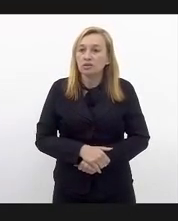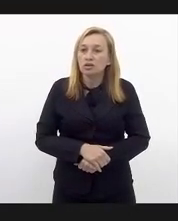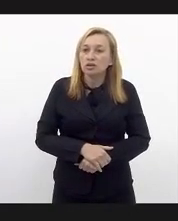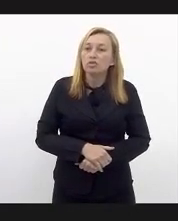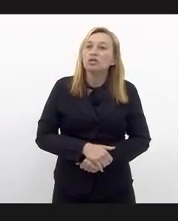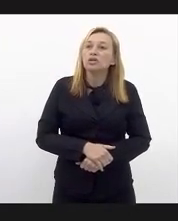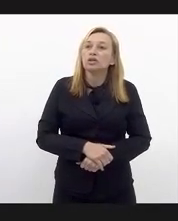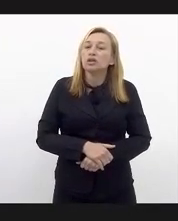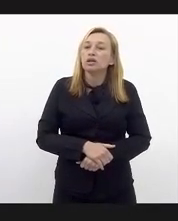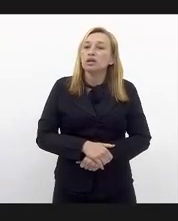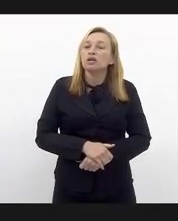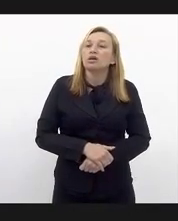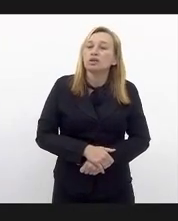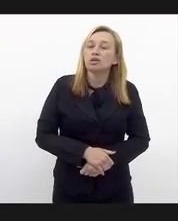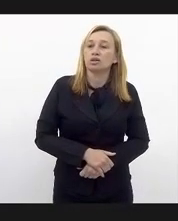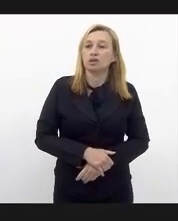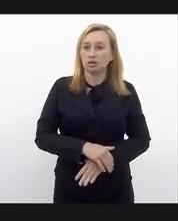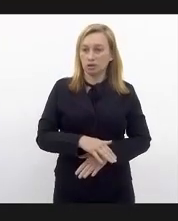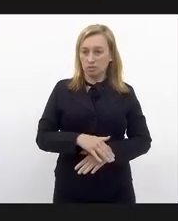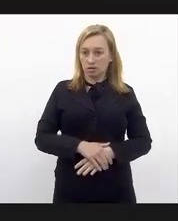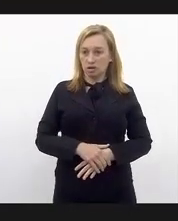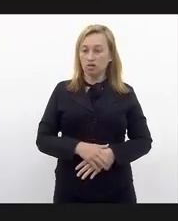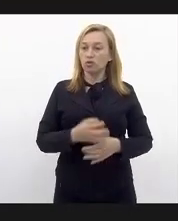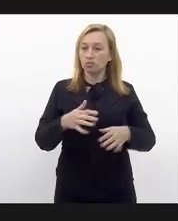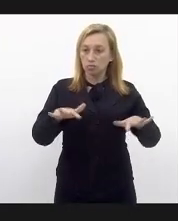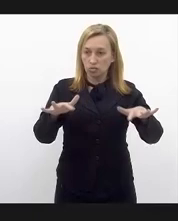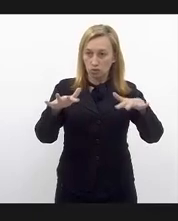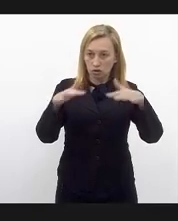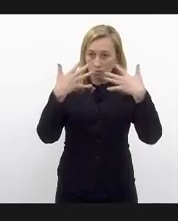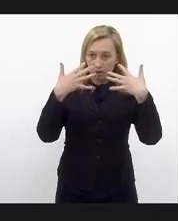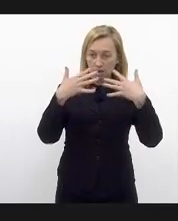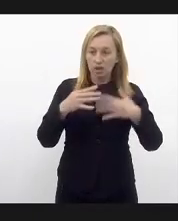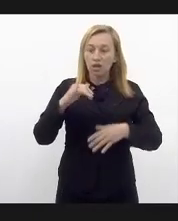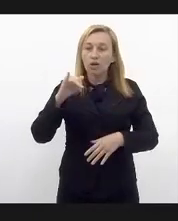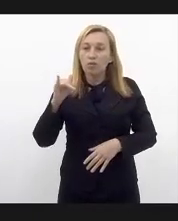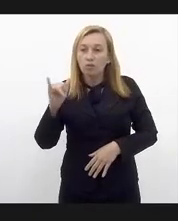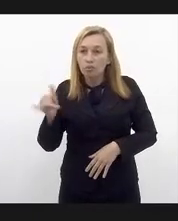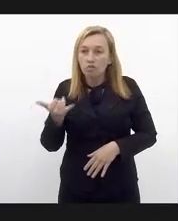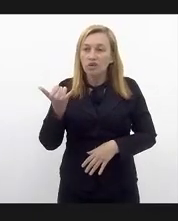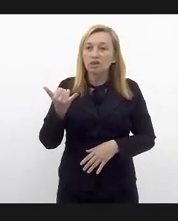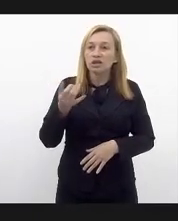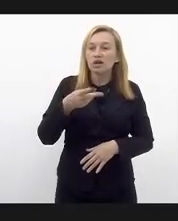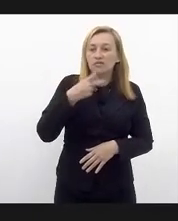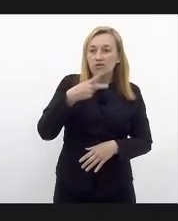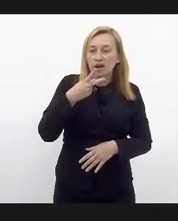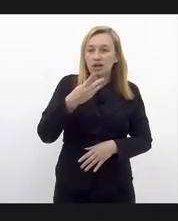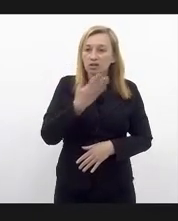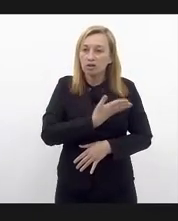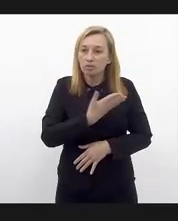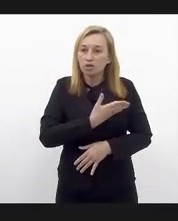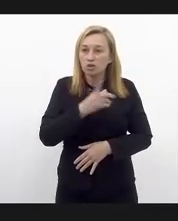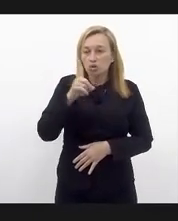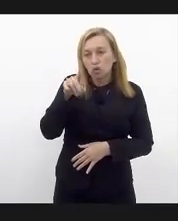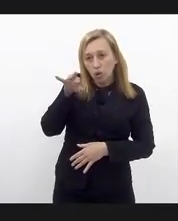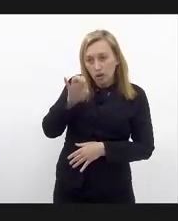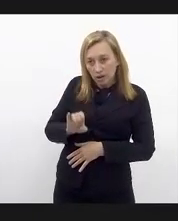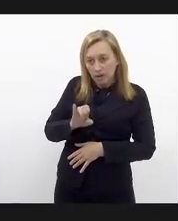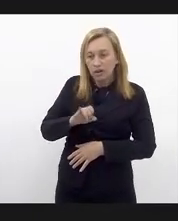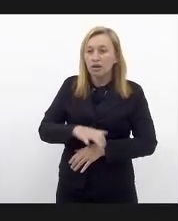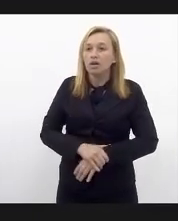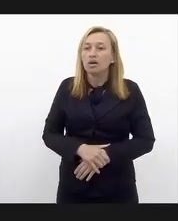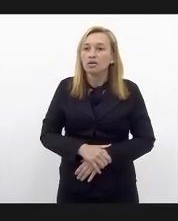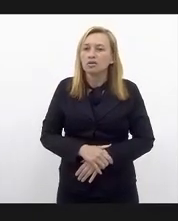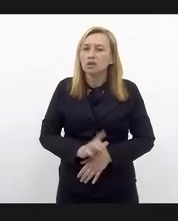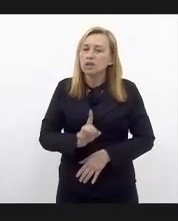renovando os cumprimentos eu gostaria de chamar atenção aproveitando a sala do colega Dória né